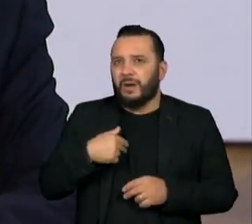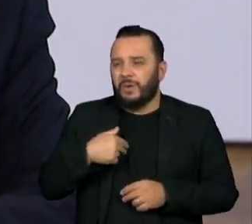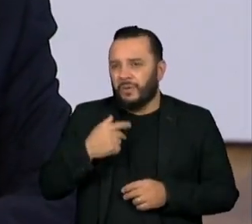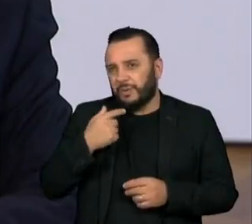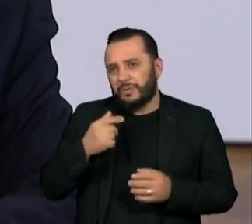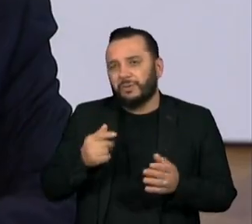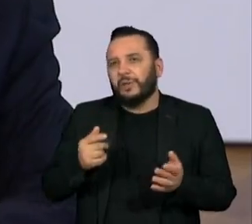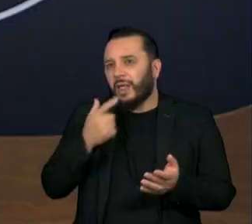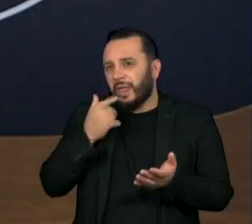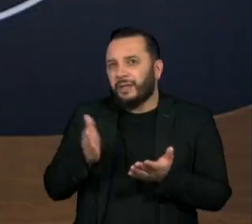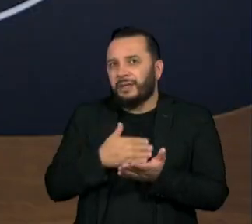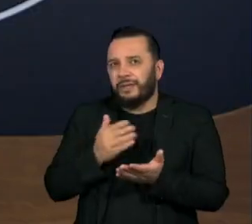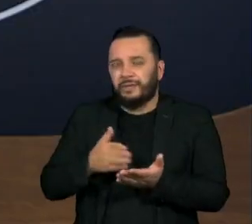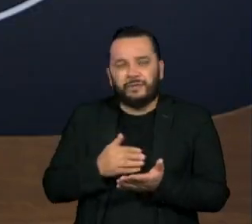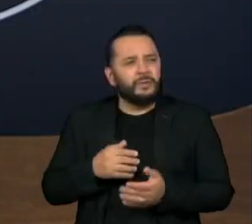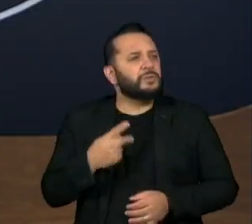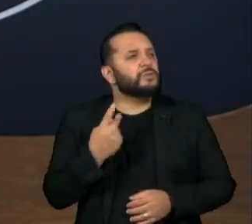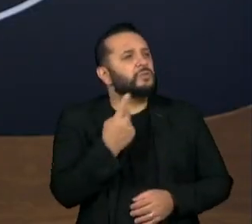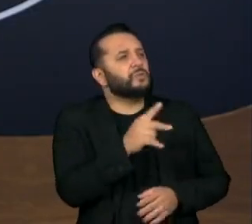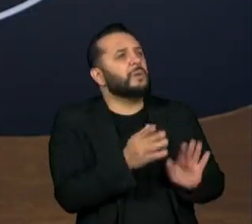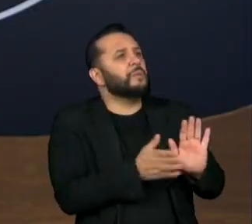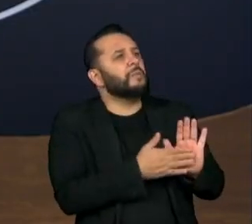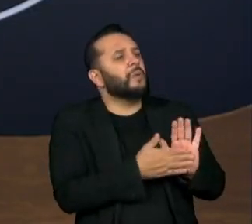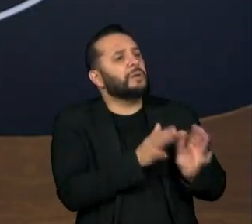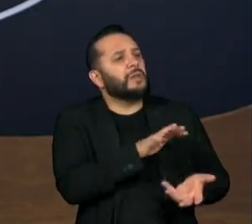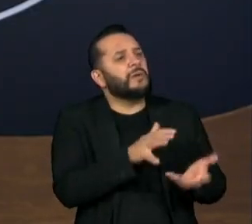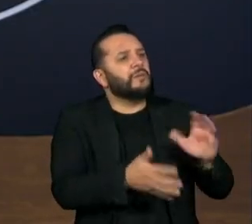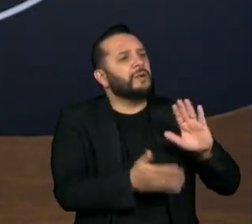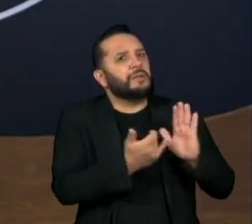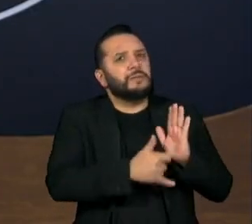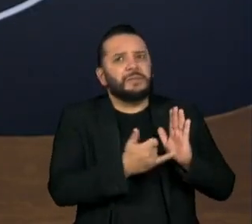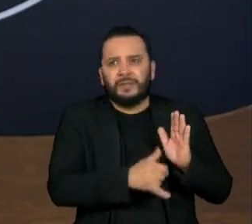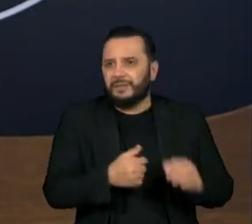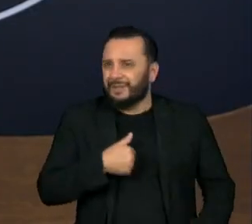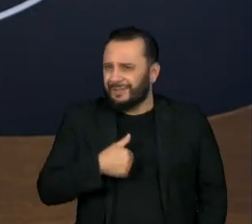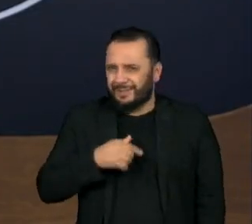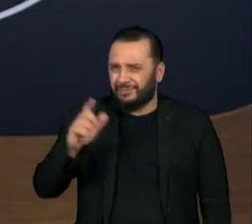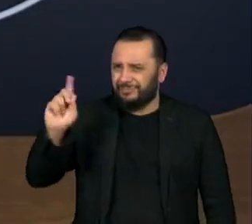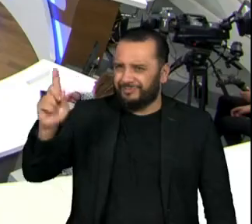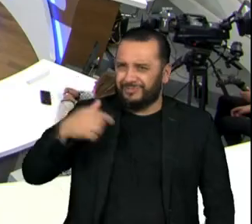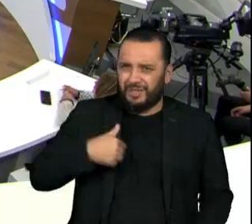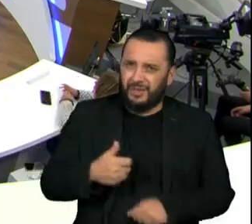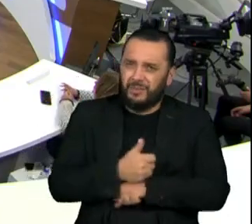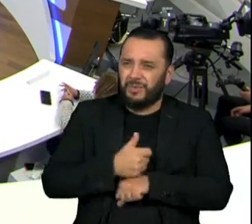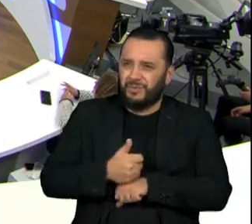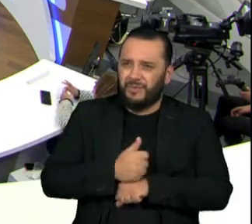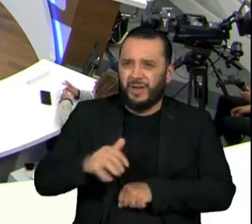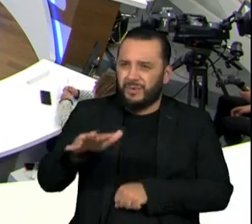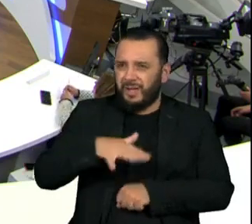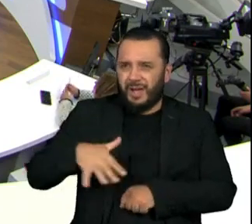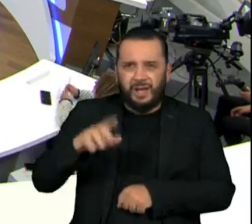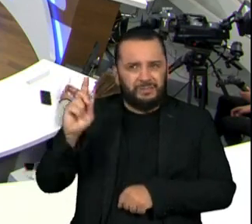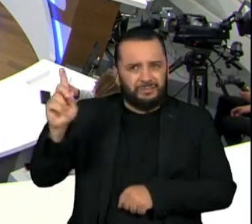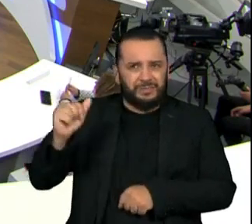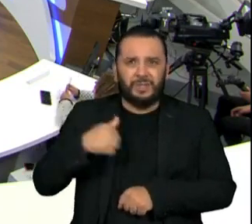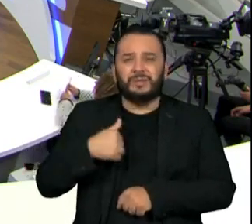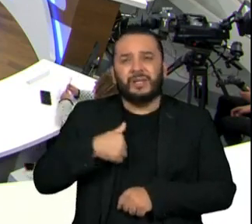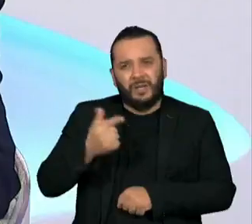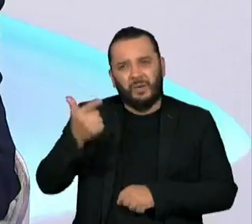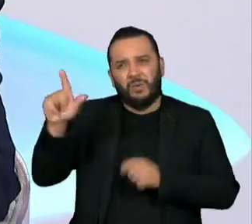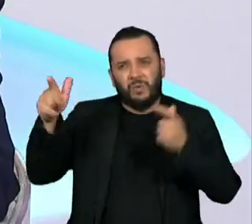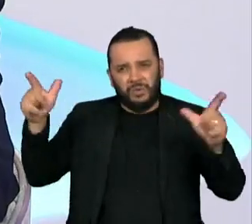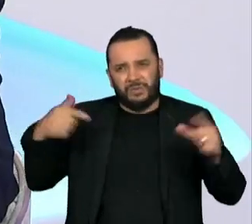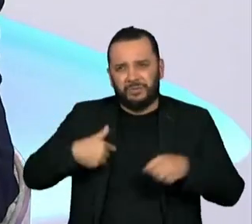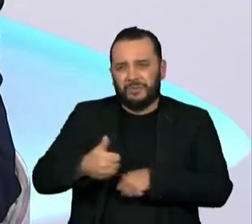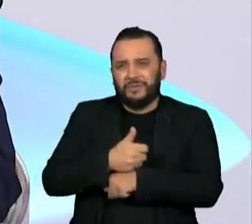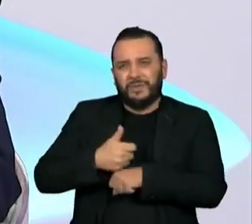salvamento de vastas emoções de repara não não alma olha não eu não eu não sou especialista na área tá cheio de especialista